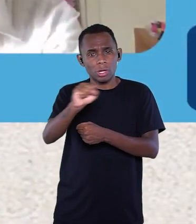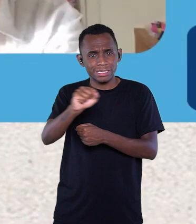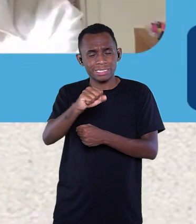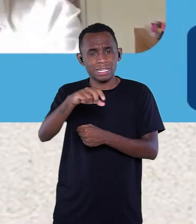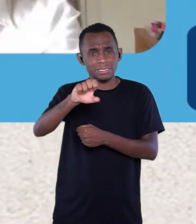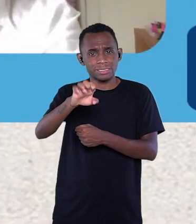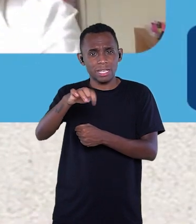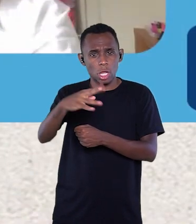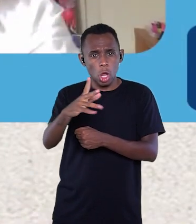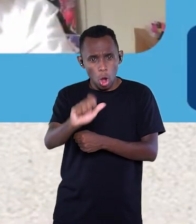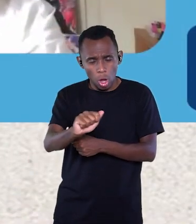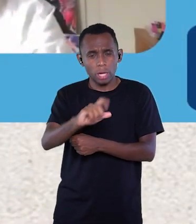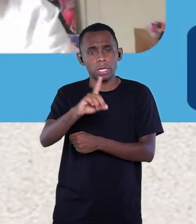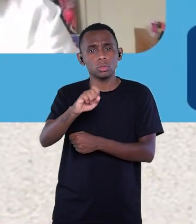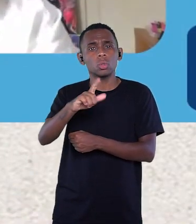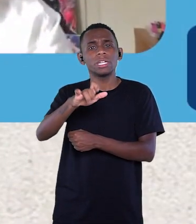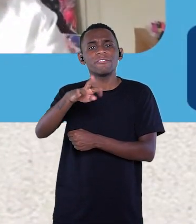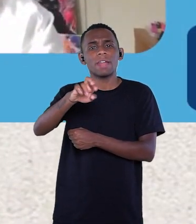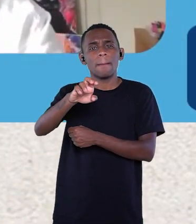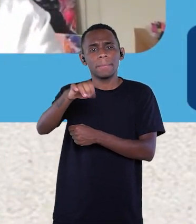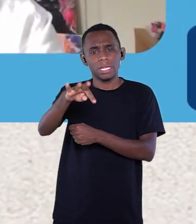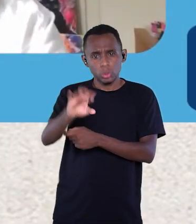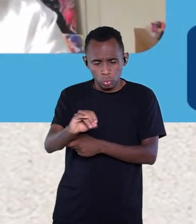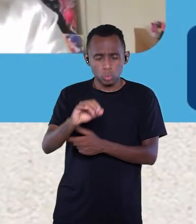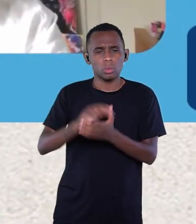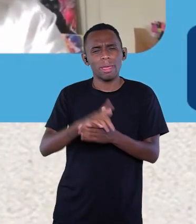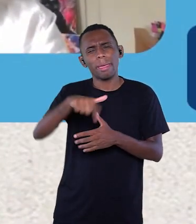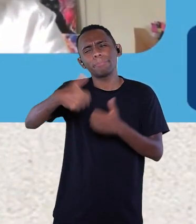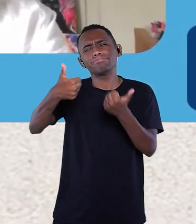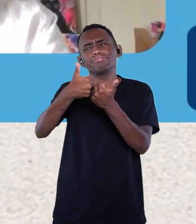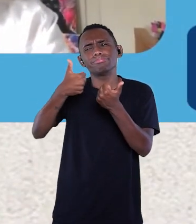é quase chegando em Poconé, assim, é